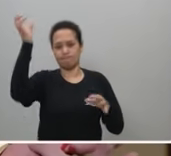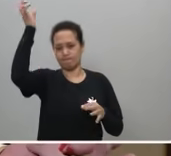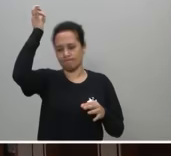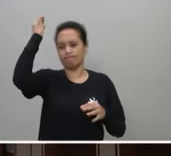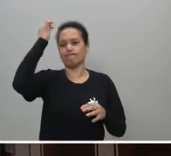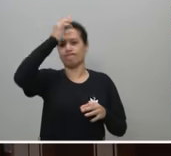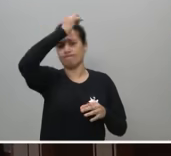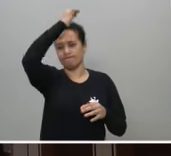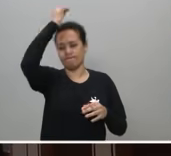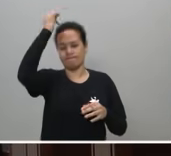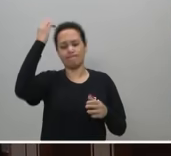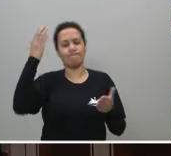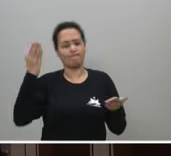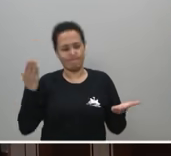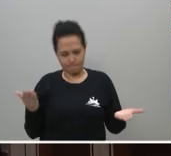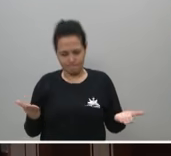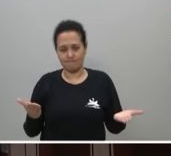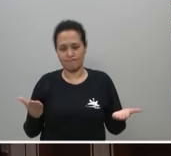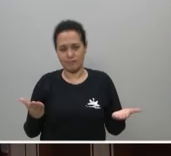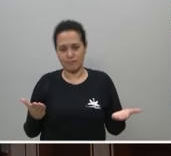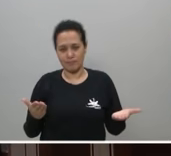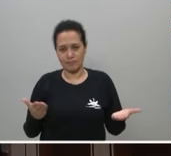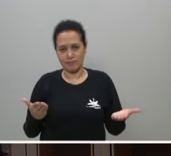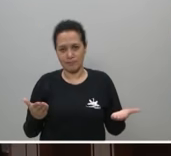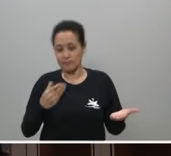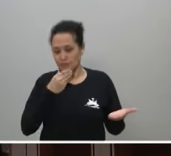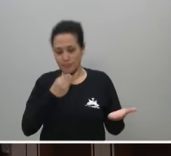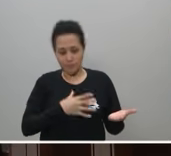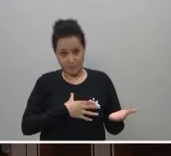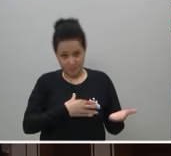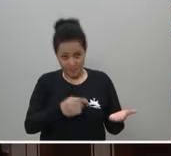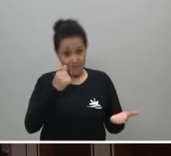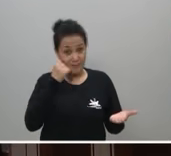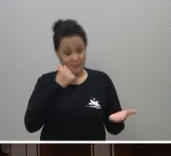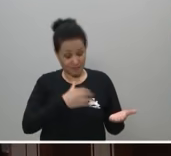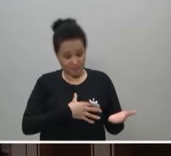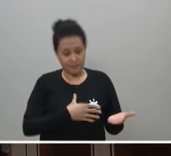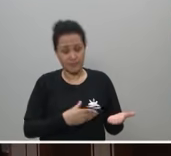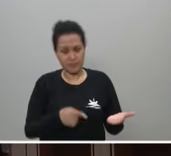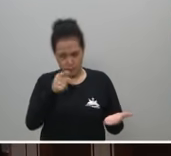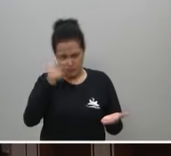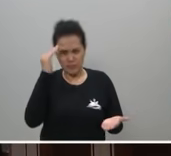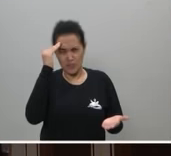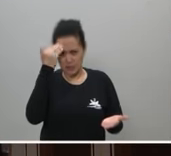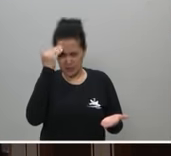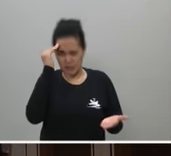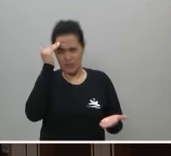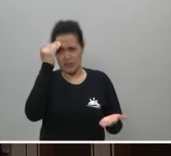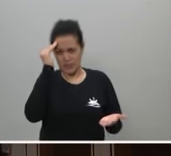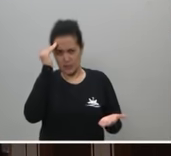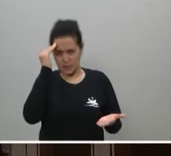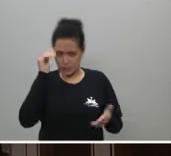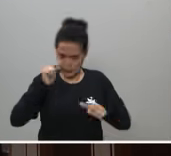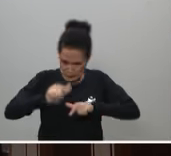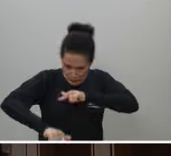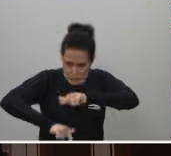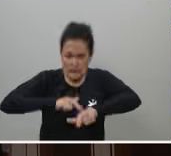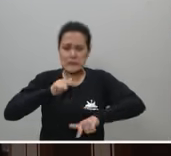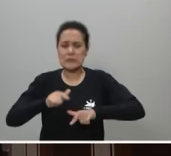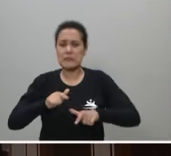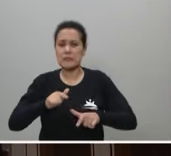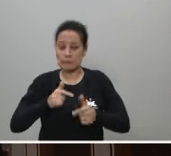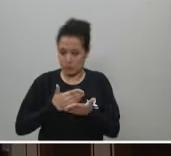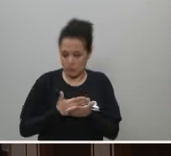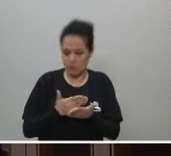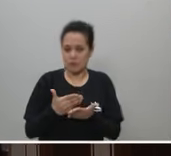Filhos, você entende que empreitada nós vamos começar? E é de graça, filho.